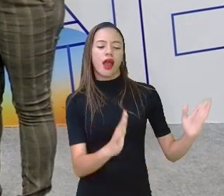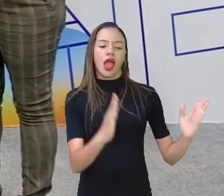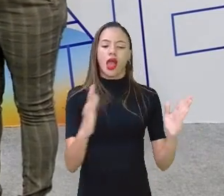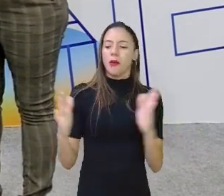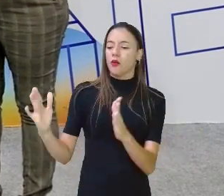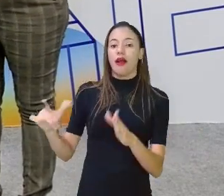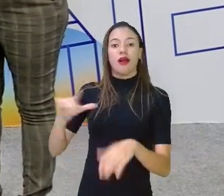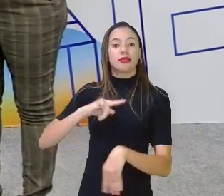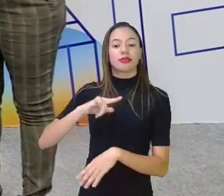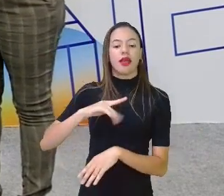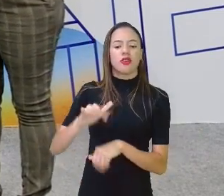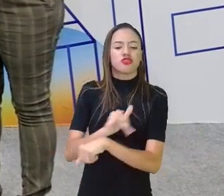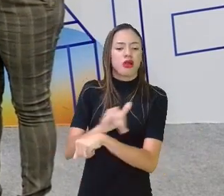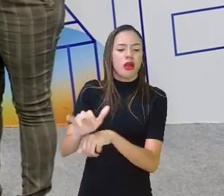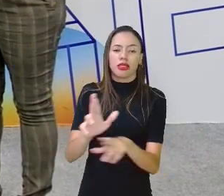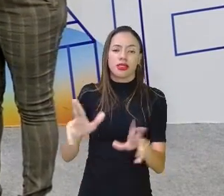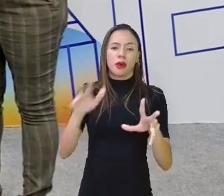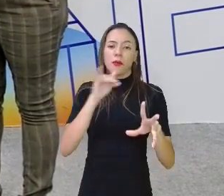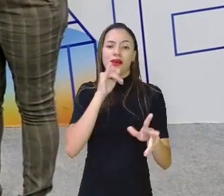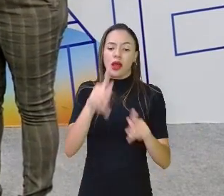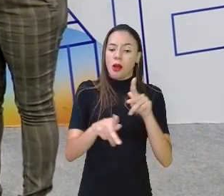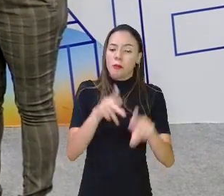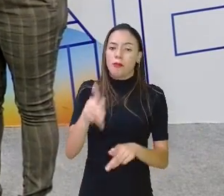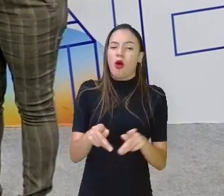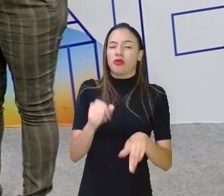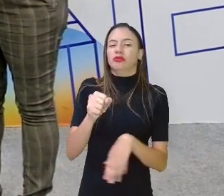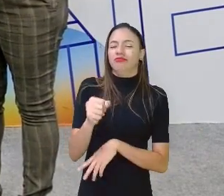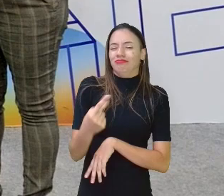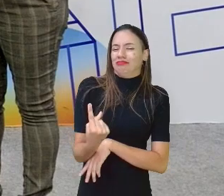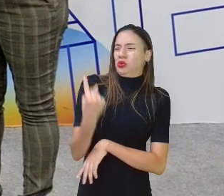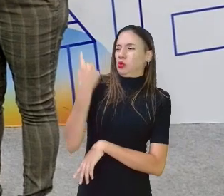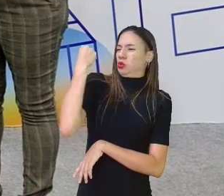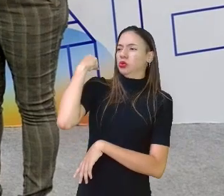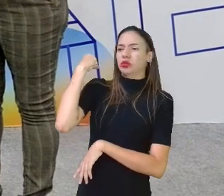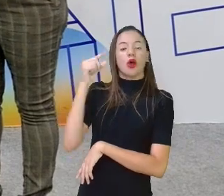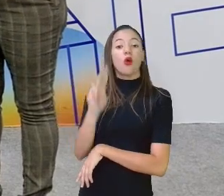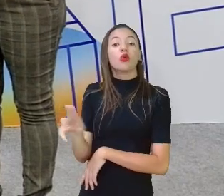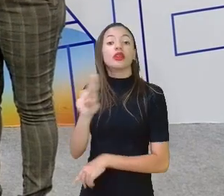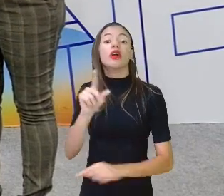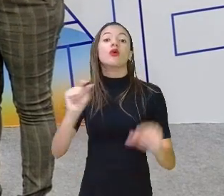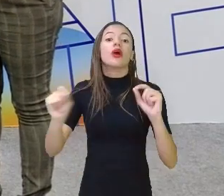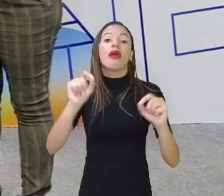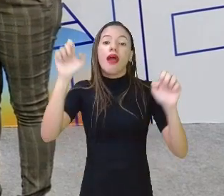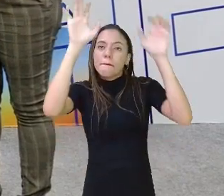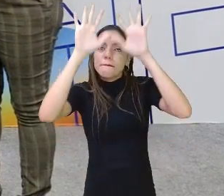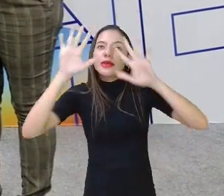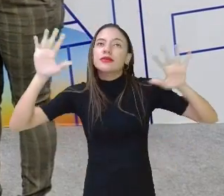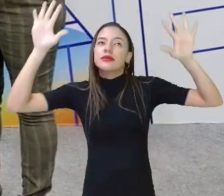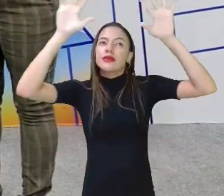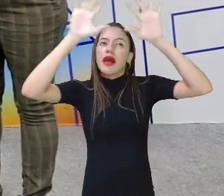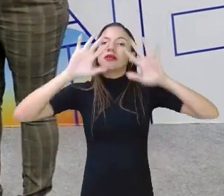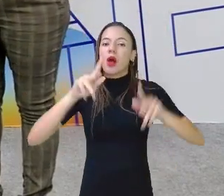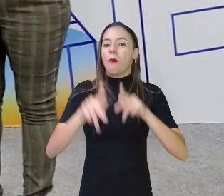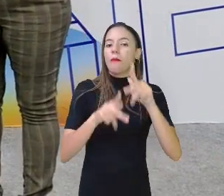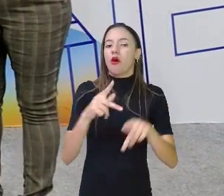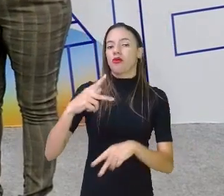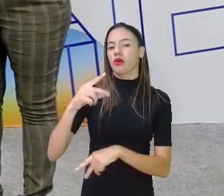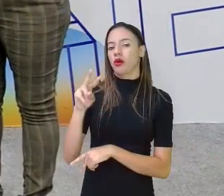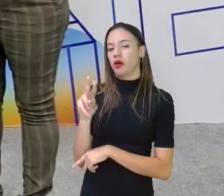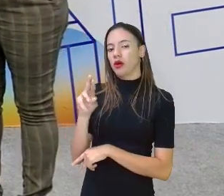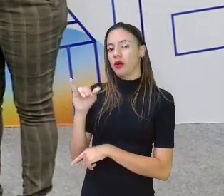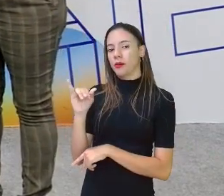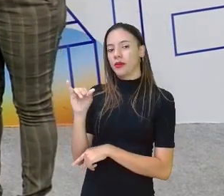Então, os povos primitivos utilizavam a abstração, não é? Isso. Vê que interessante. Aí